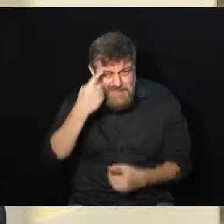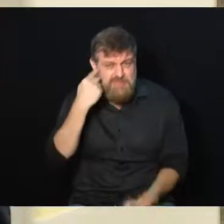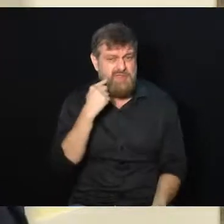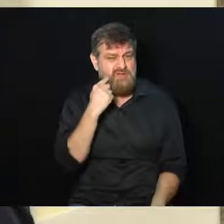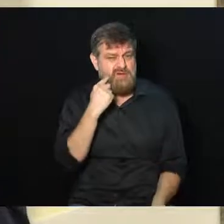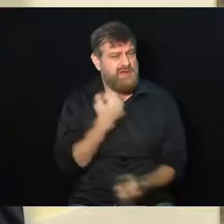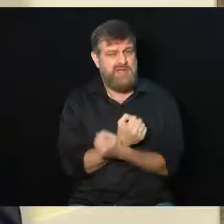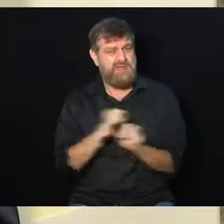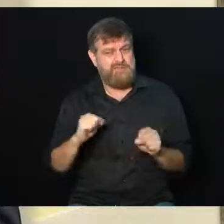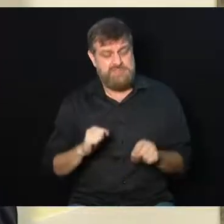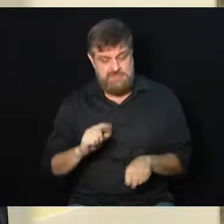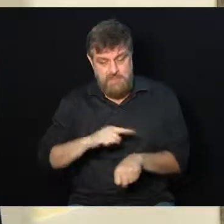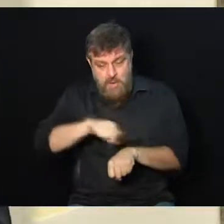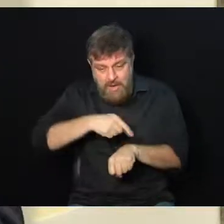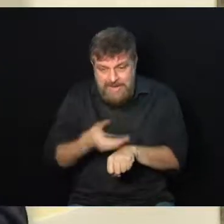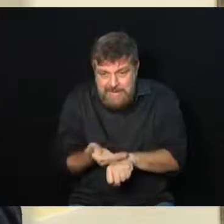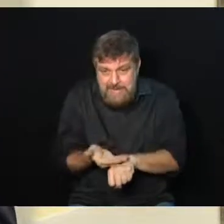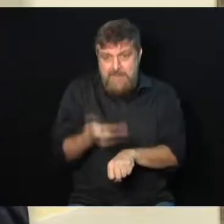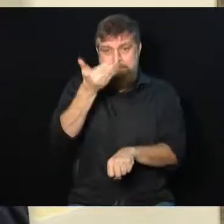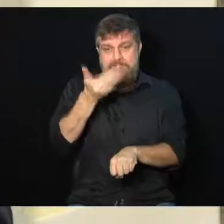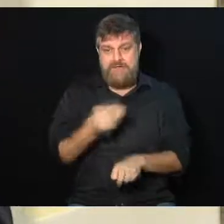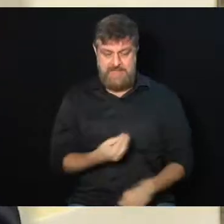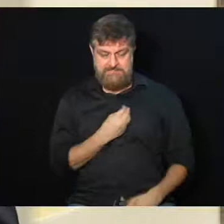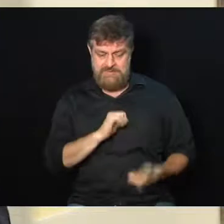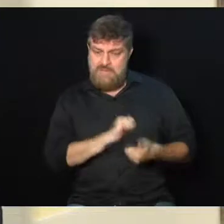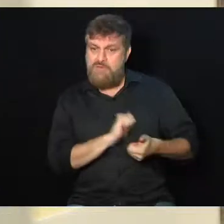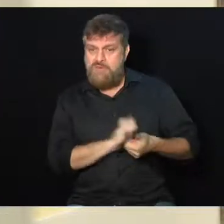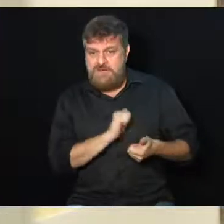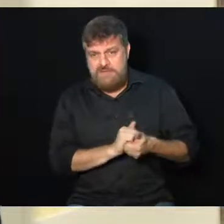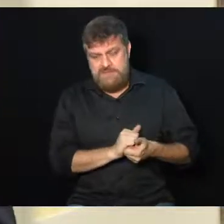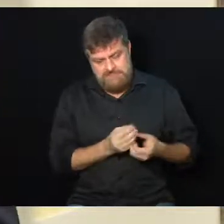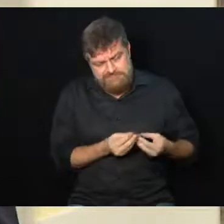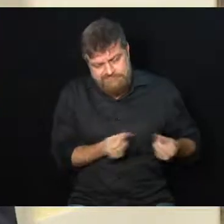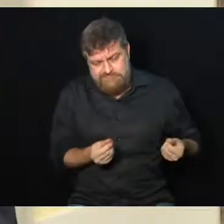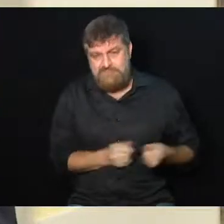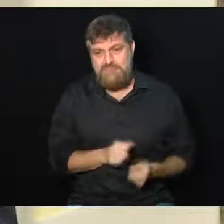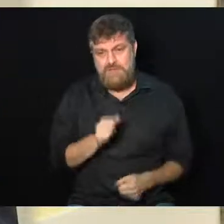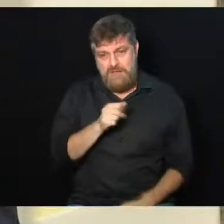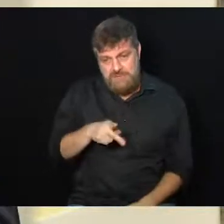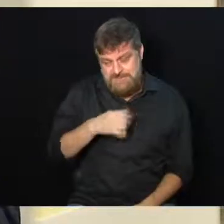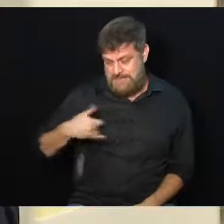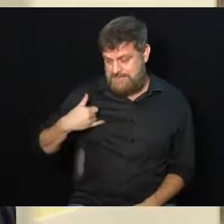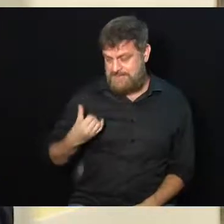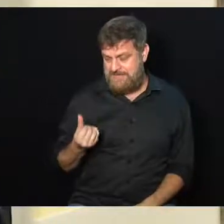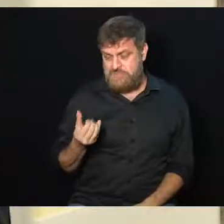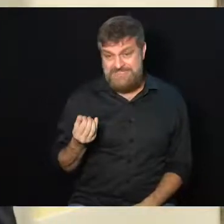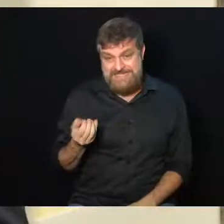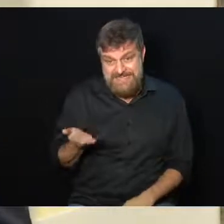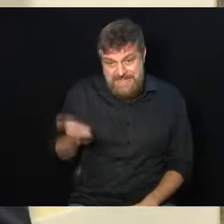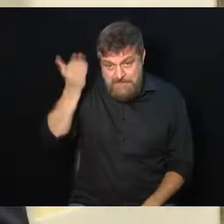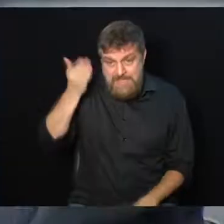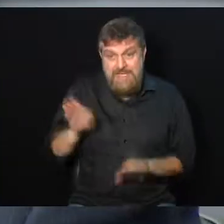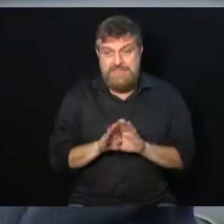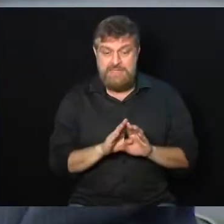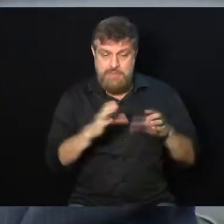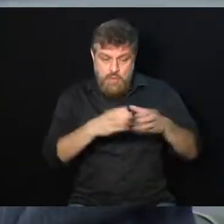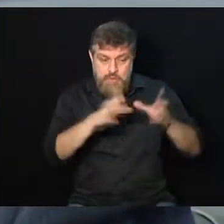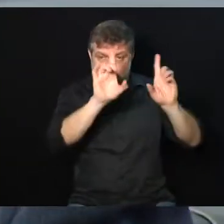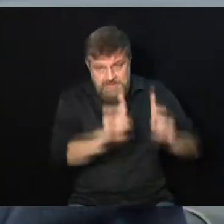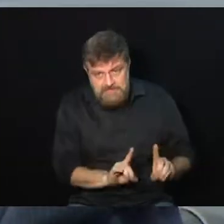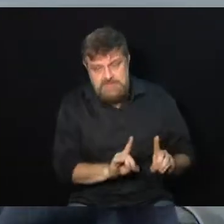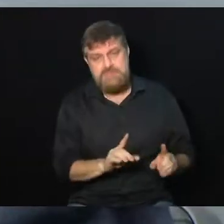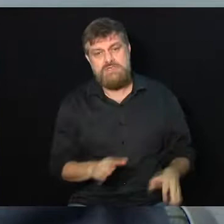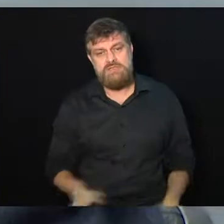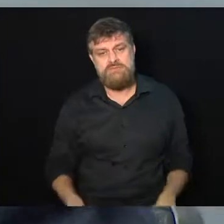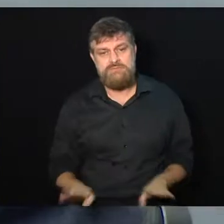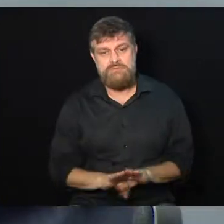uma ampliação do horário para melhoria de qualidade dessas pessoas, aposentadas acima de 60 anos e os deficientes. Para garantir